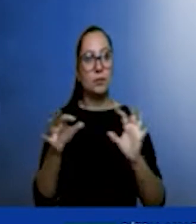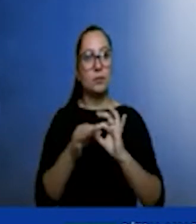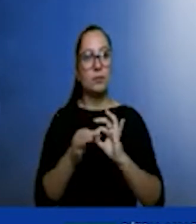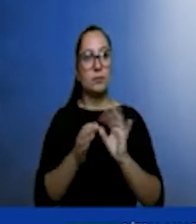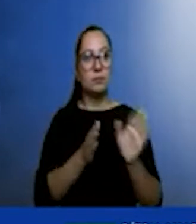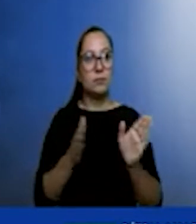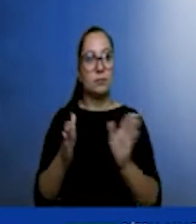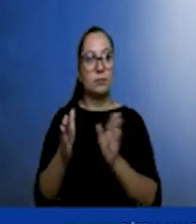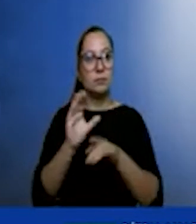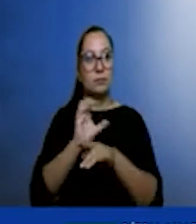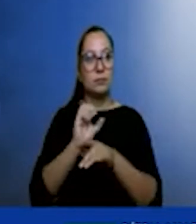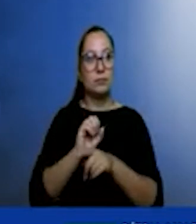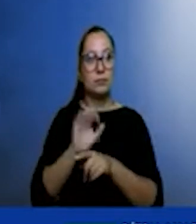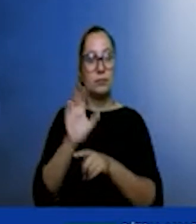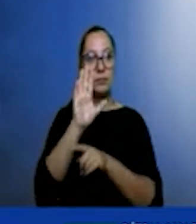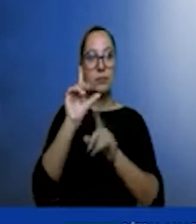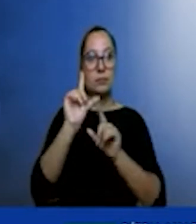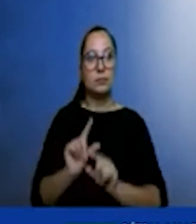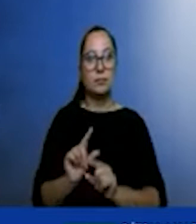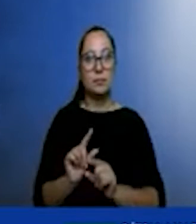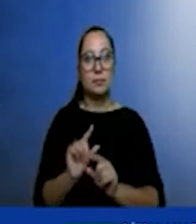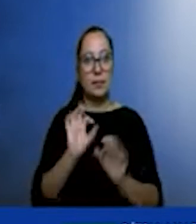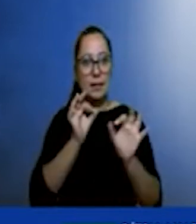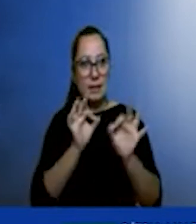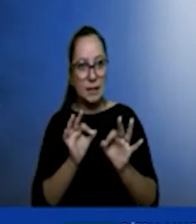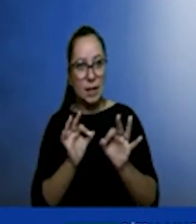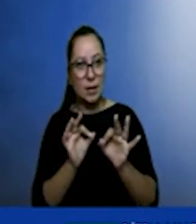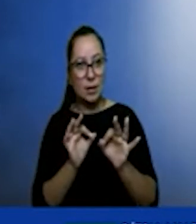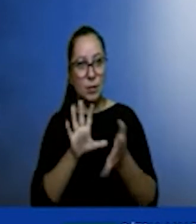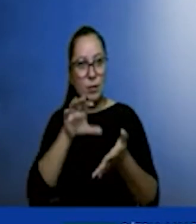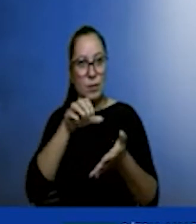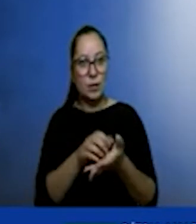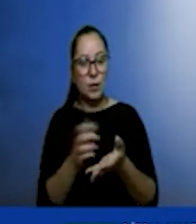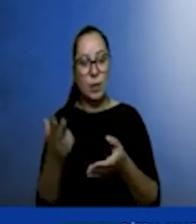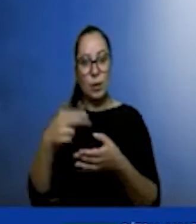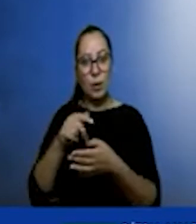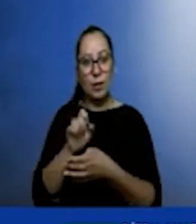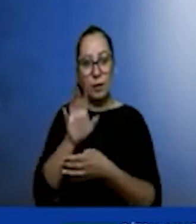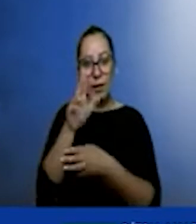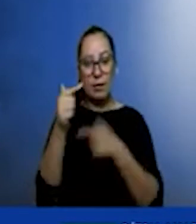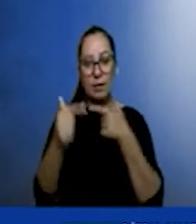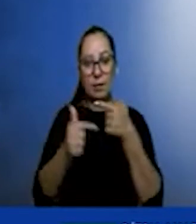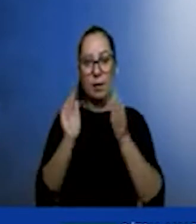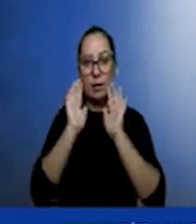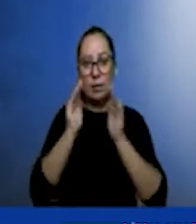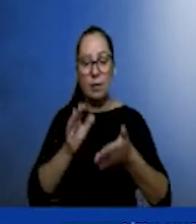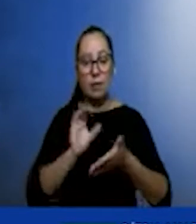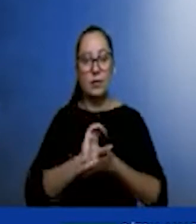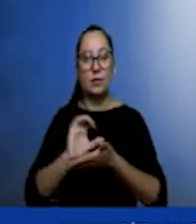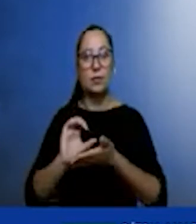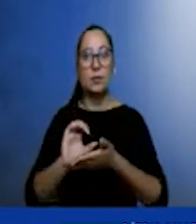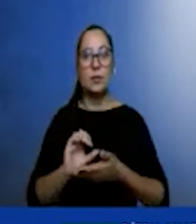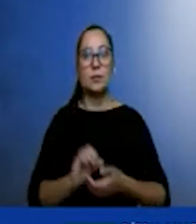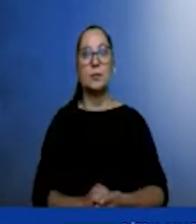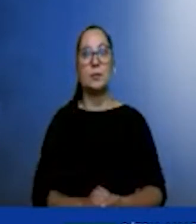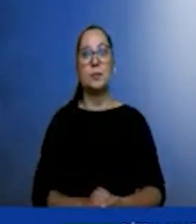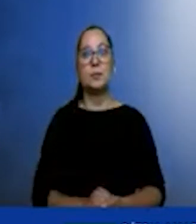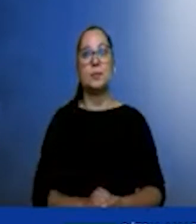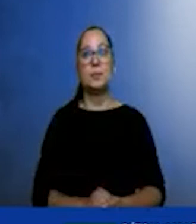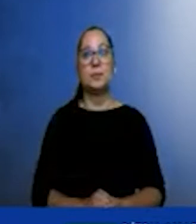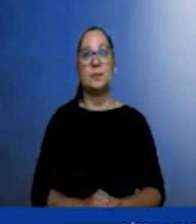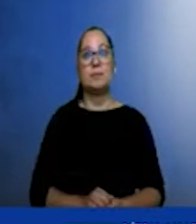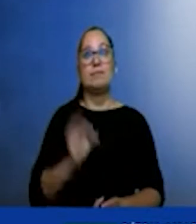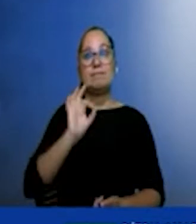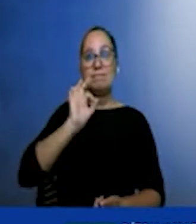descarbonização. É nesse sentido que o setor de petróleo e gás tem trabalhado em termos de investimento? É nesse sentido que o setor de óleo e gás